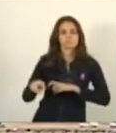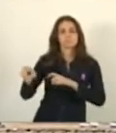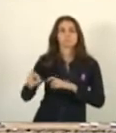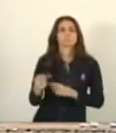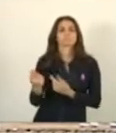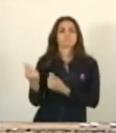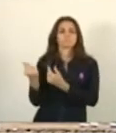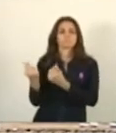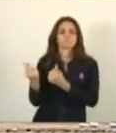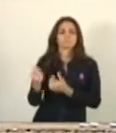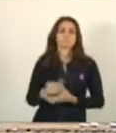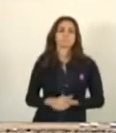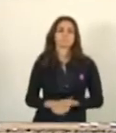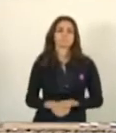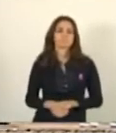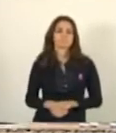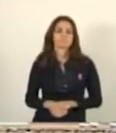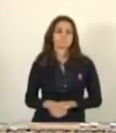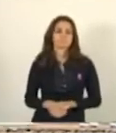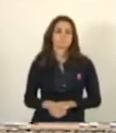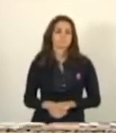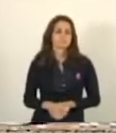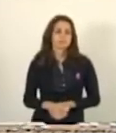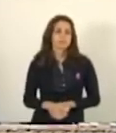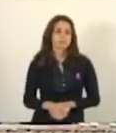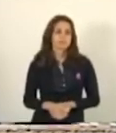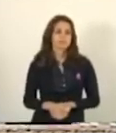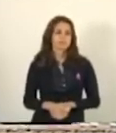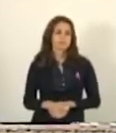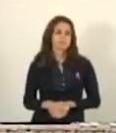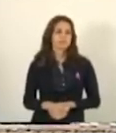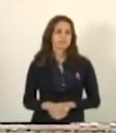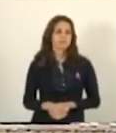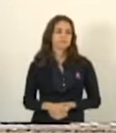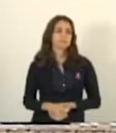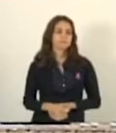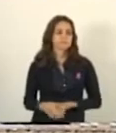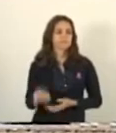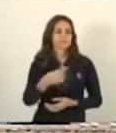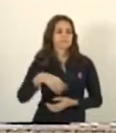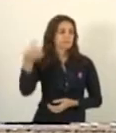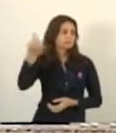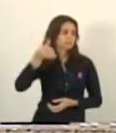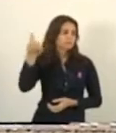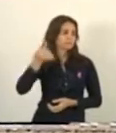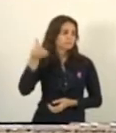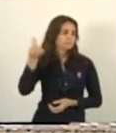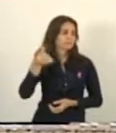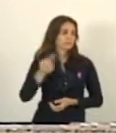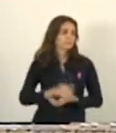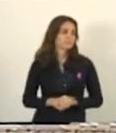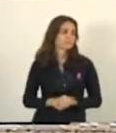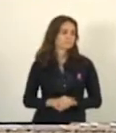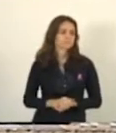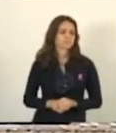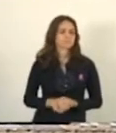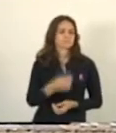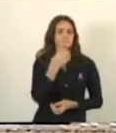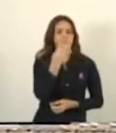e de Finanças. Sexto item da pauta. Mensagem